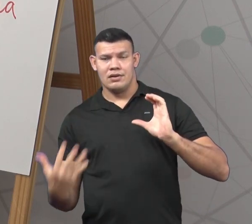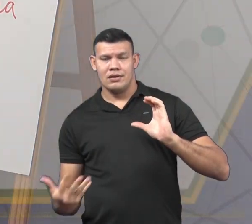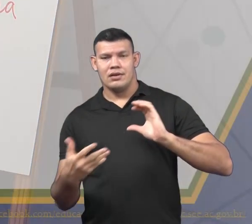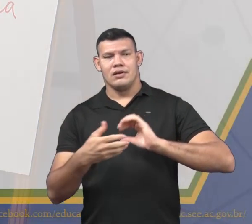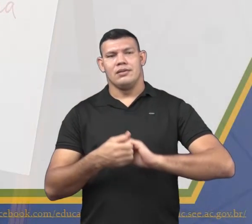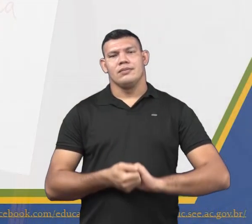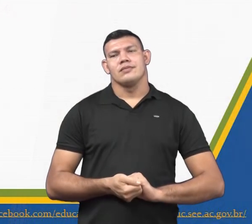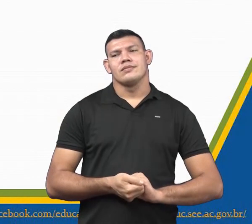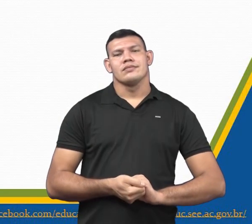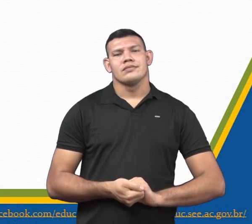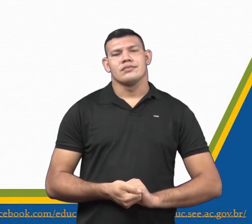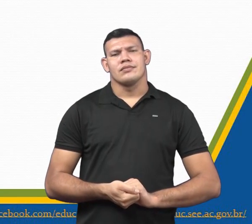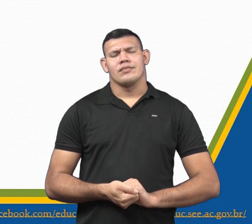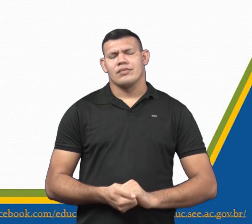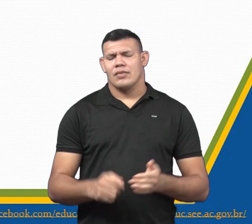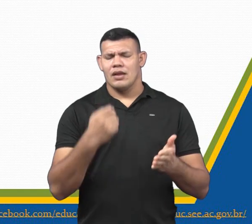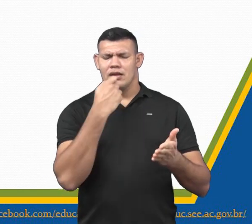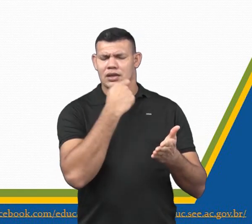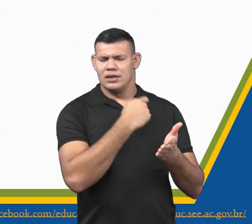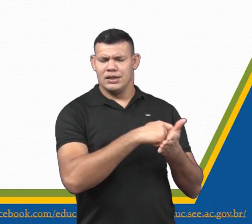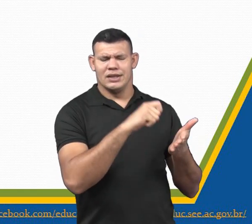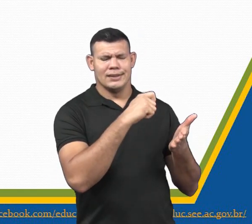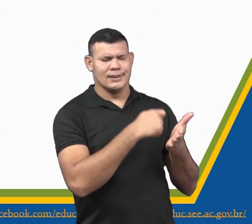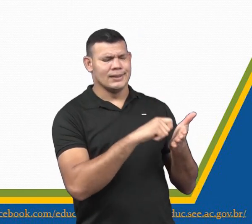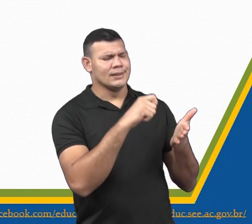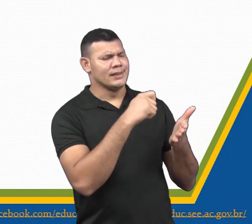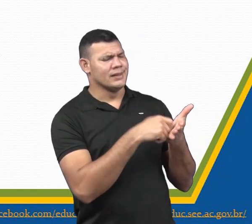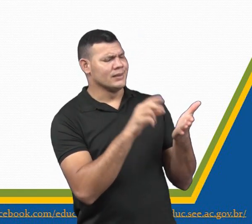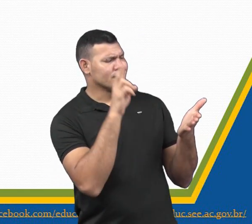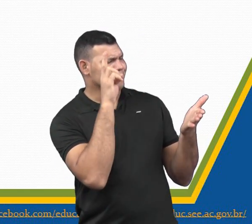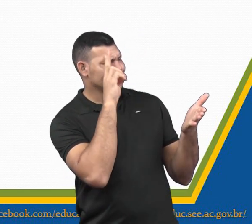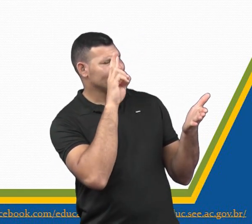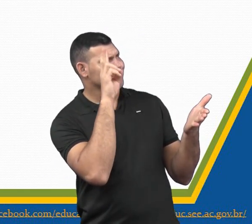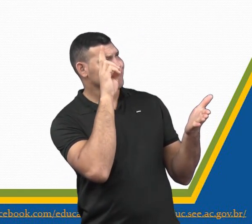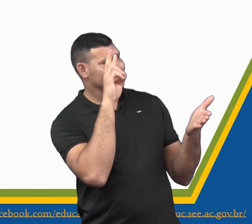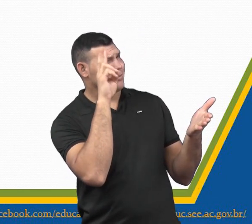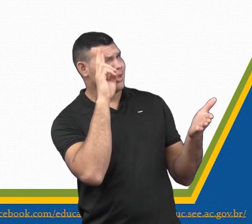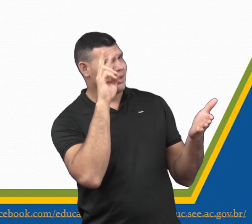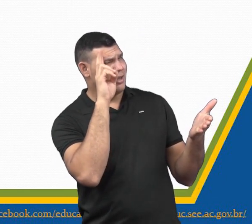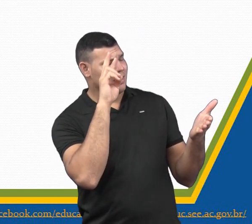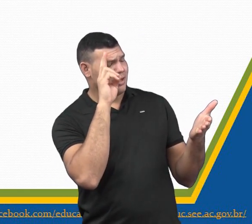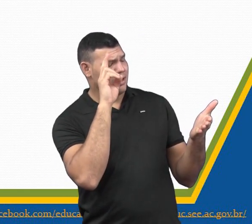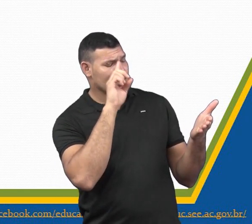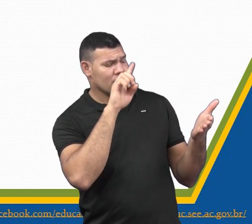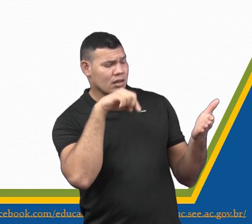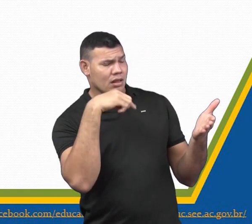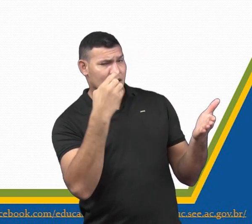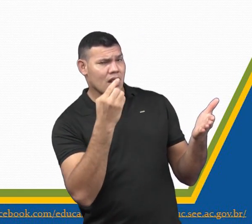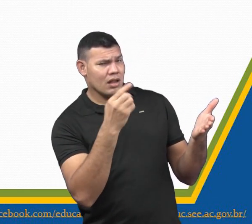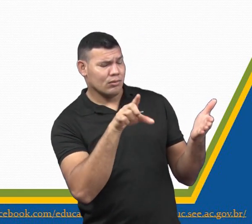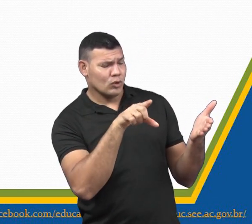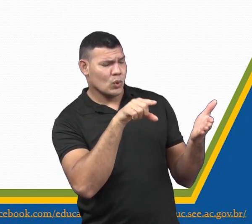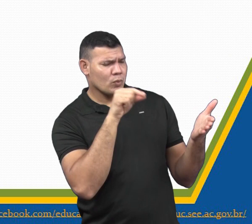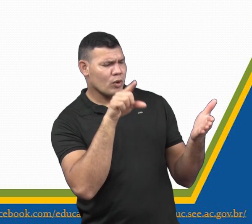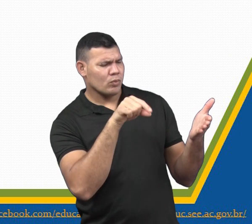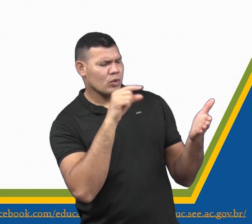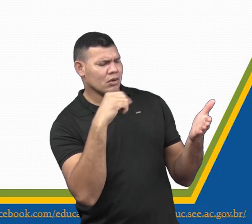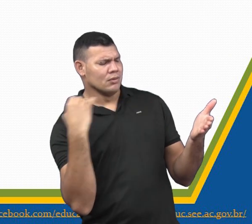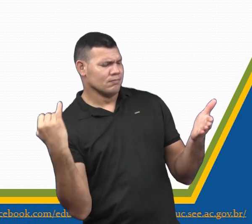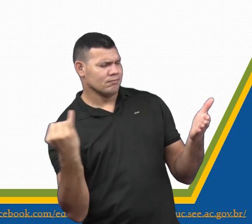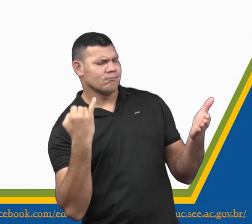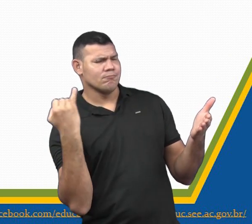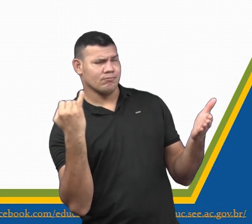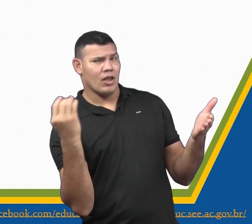Características. Escreva tudo o que lembrar. Depois, selecione os fatos mais importantes. Inclua sua